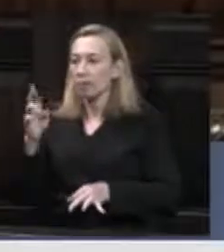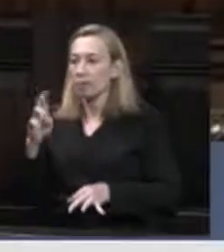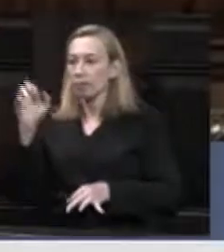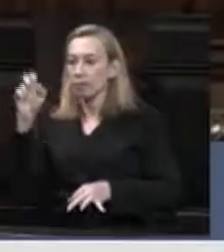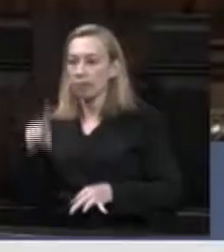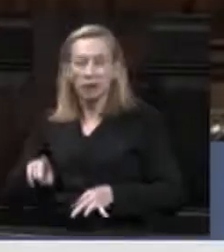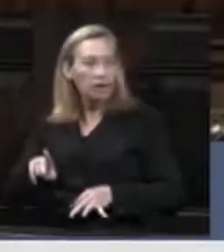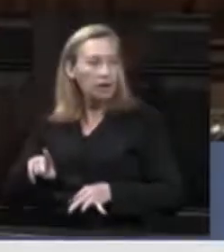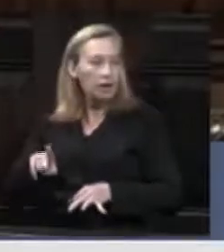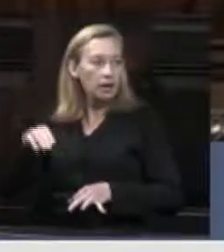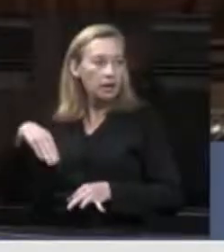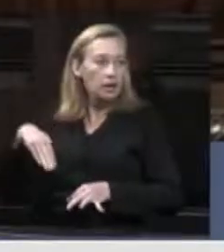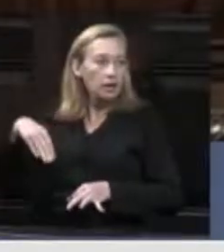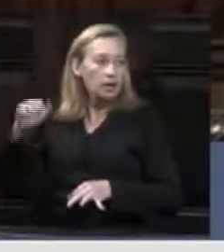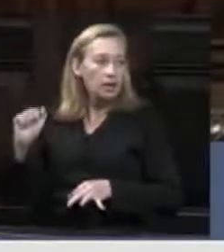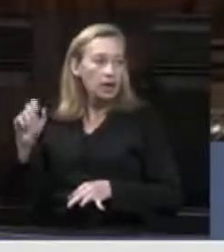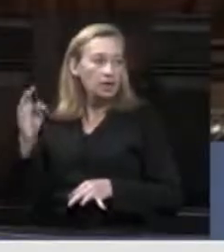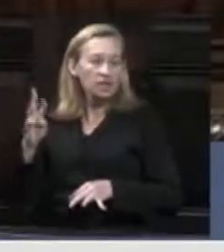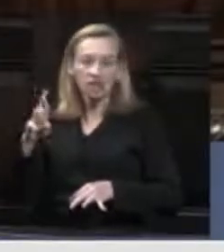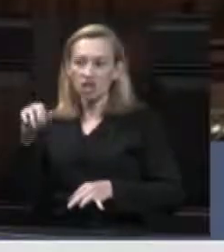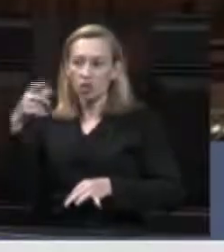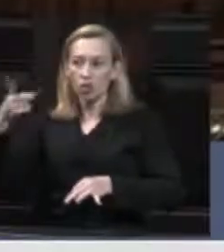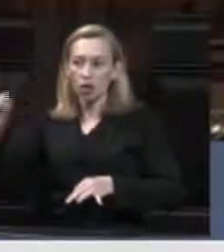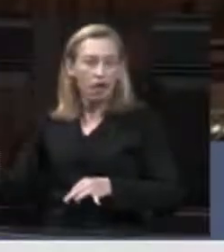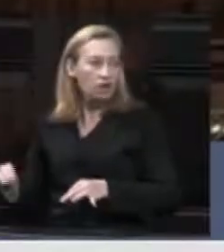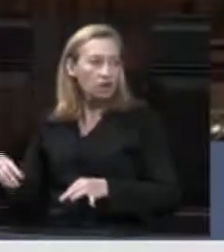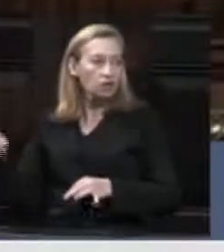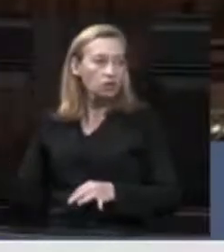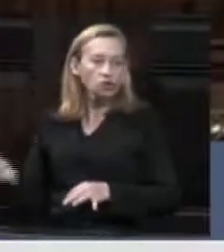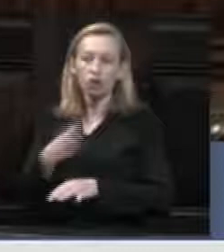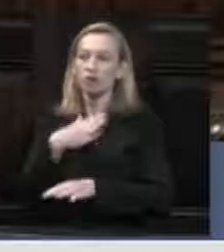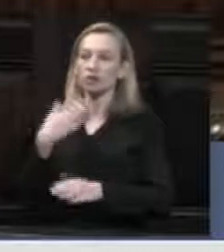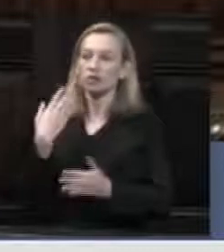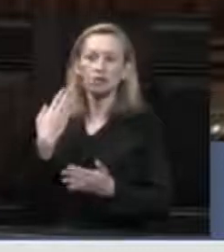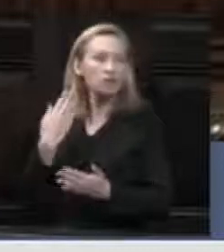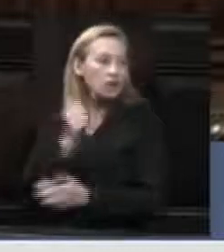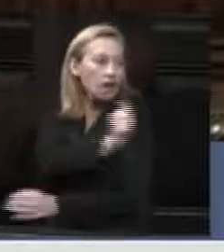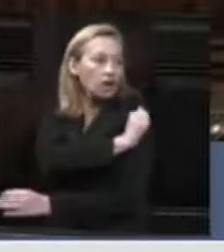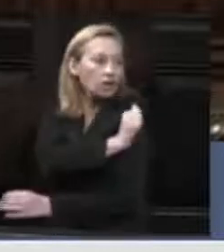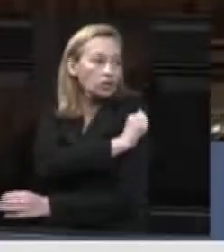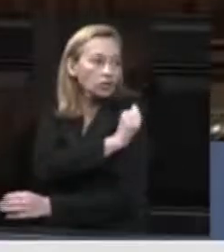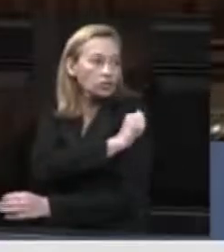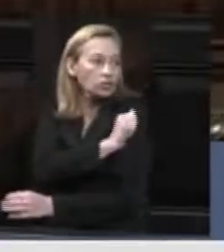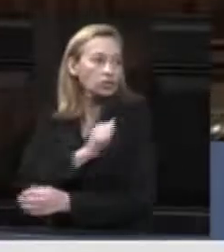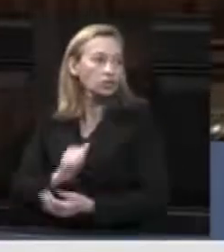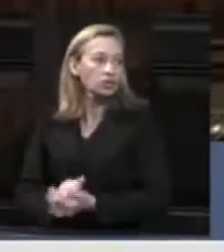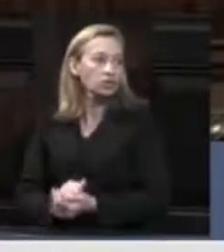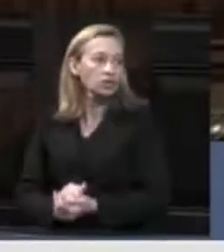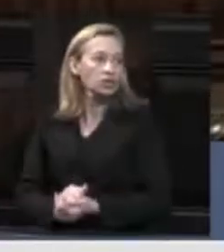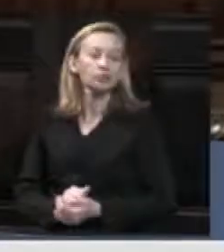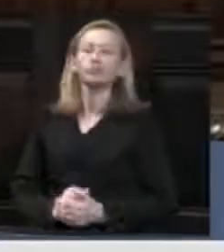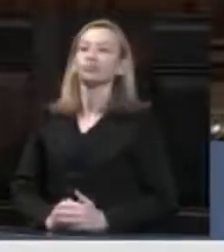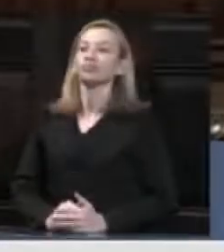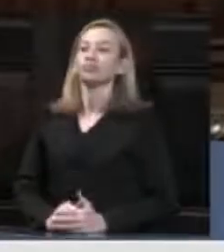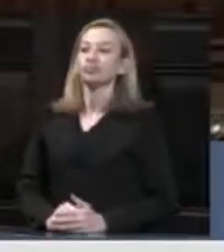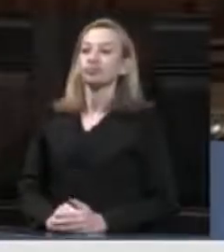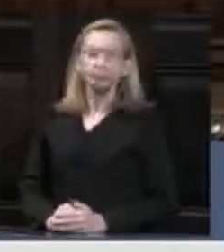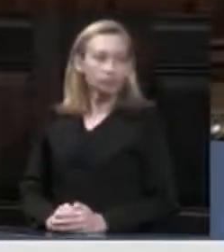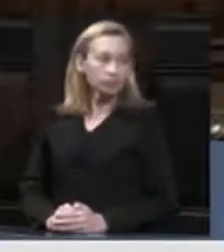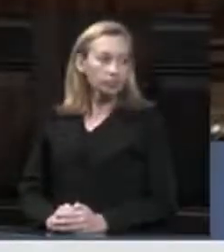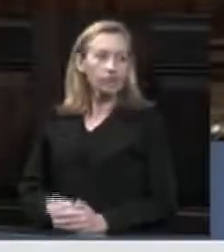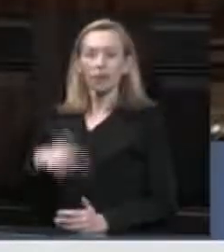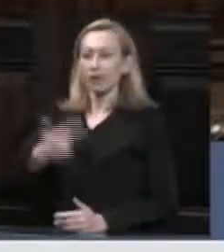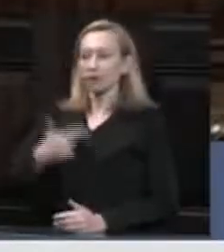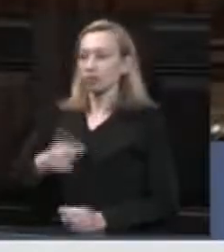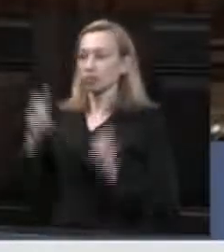e matrícula para o ano 2019 dos futuros alunos do colégio da Escola Técnico-Agrícola Antônio Sarlo.